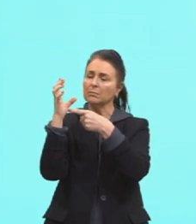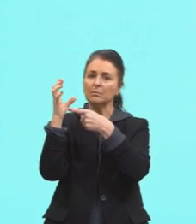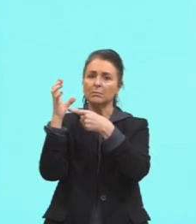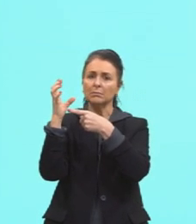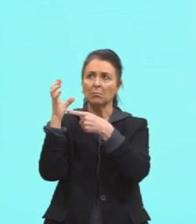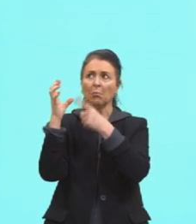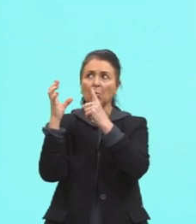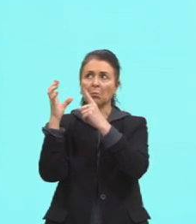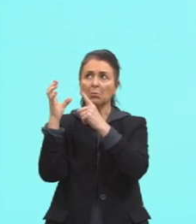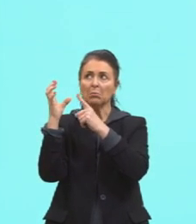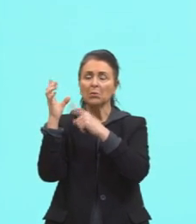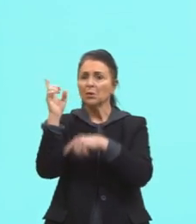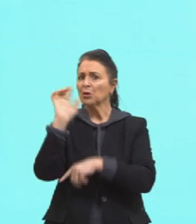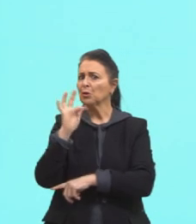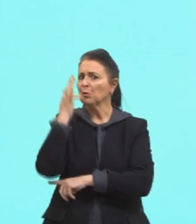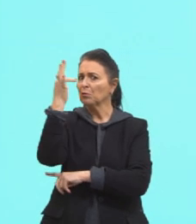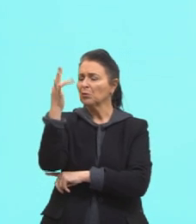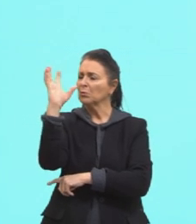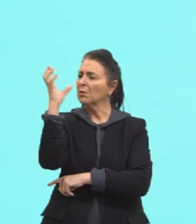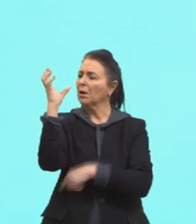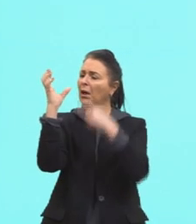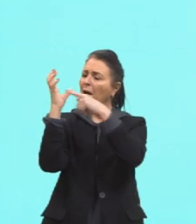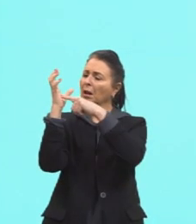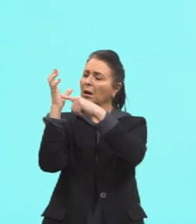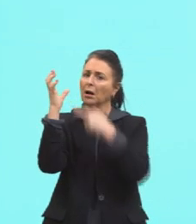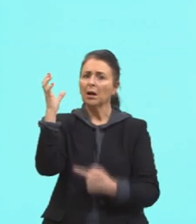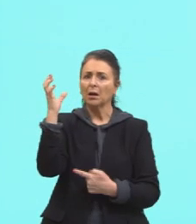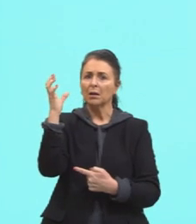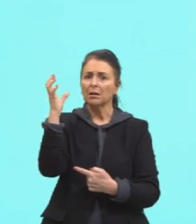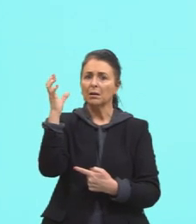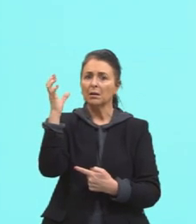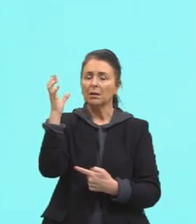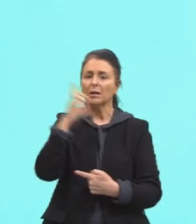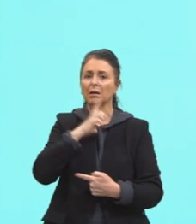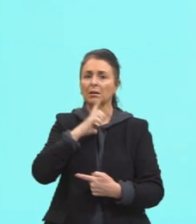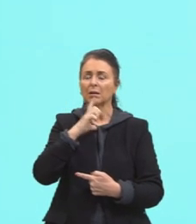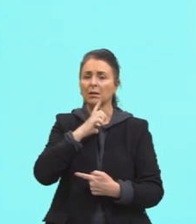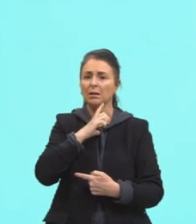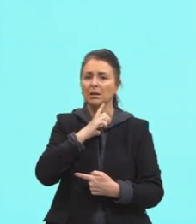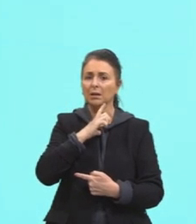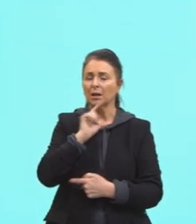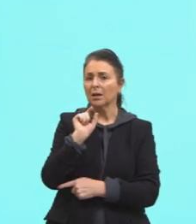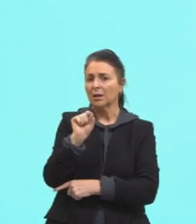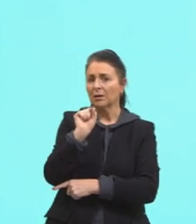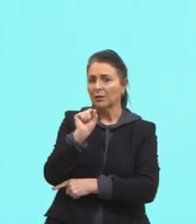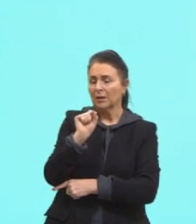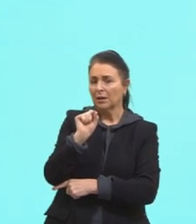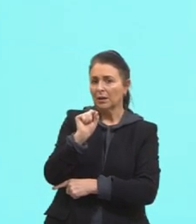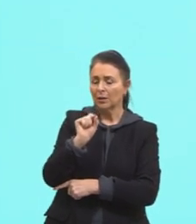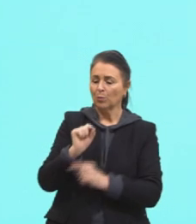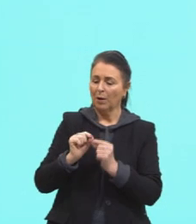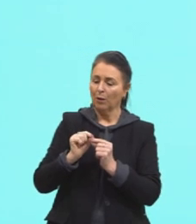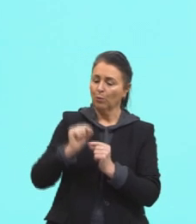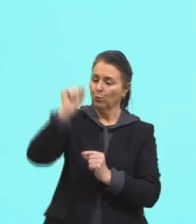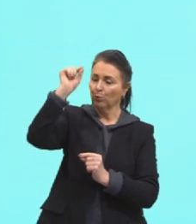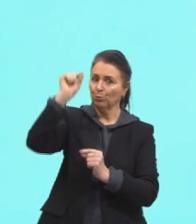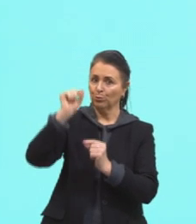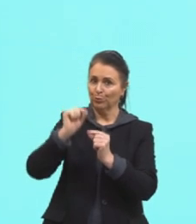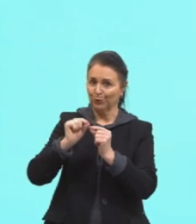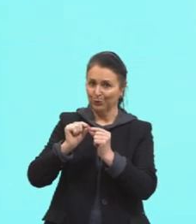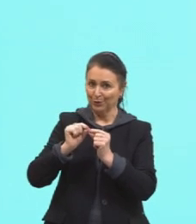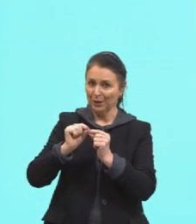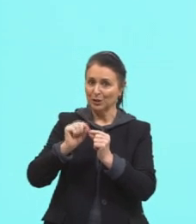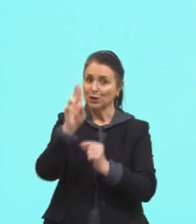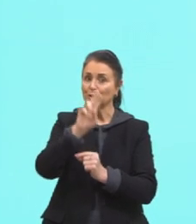não é um dia vir a cair Então esse é o futuro dela então a gente tem uma certa altura e que a gente usou